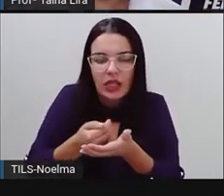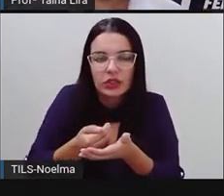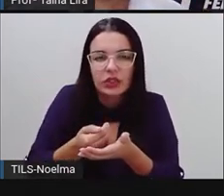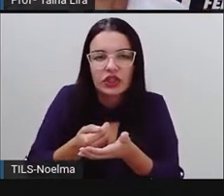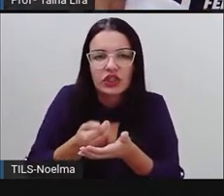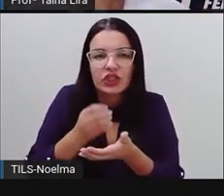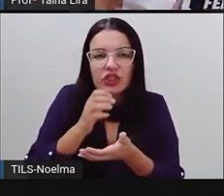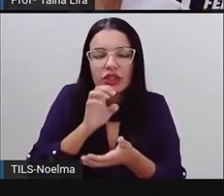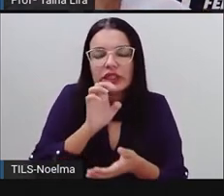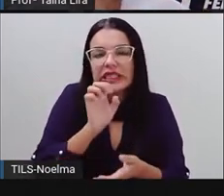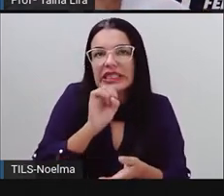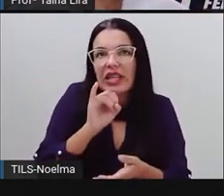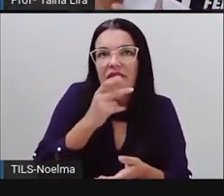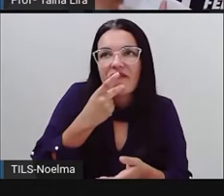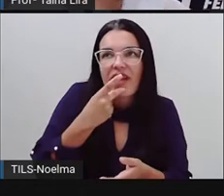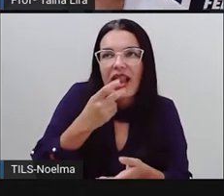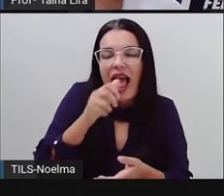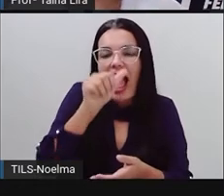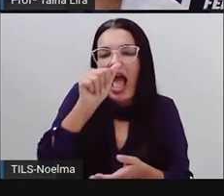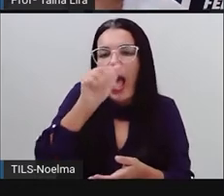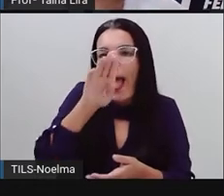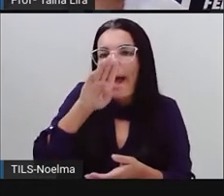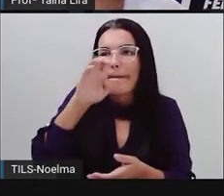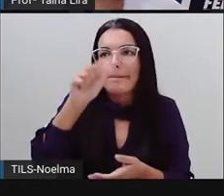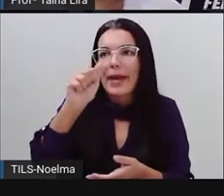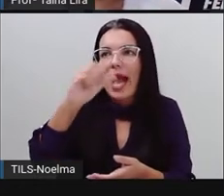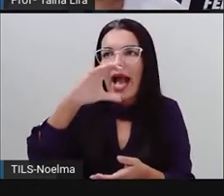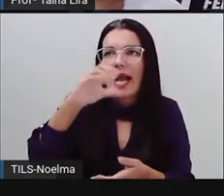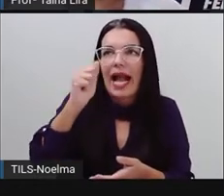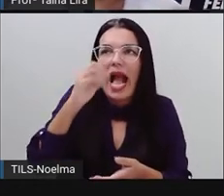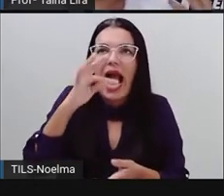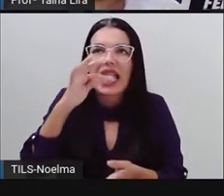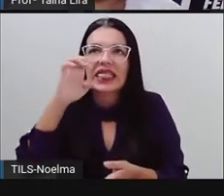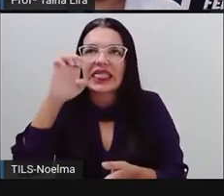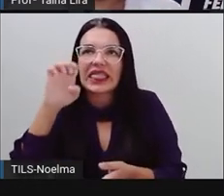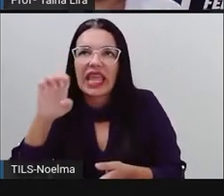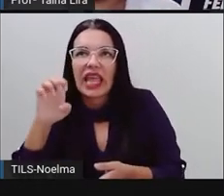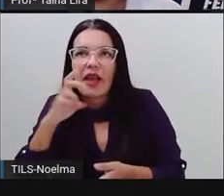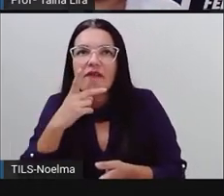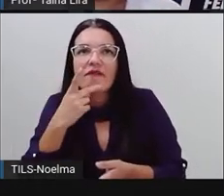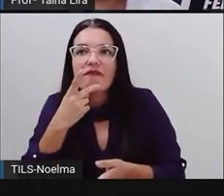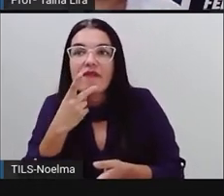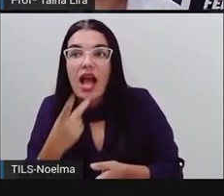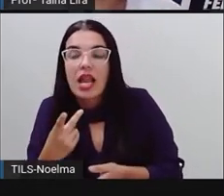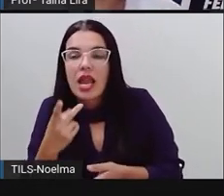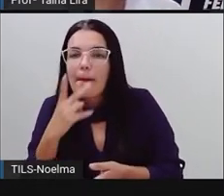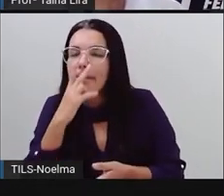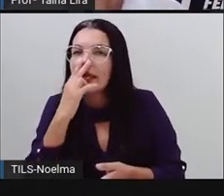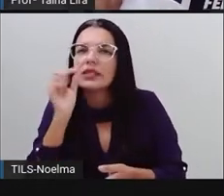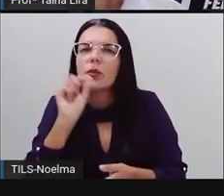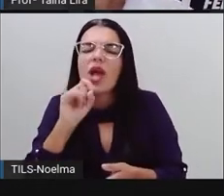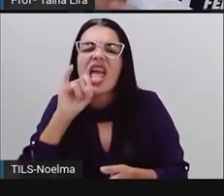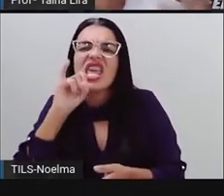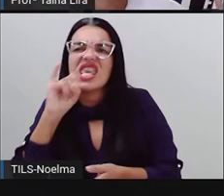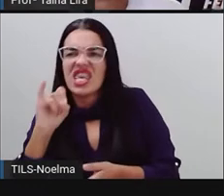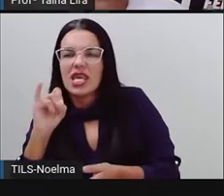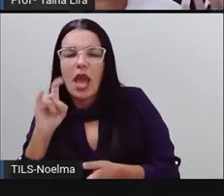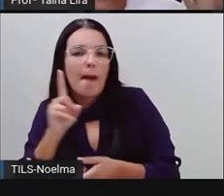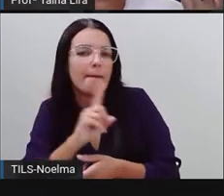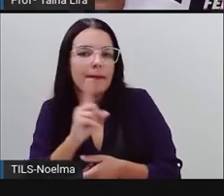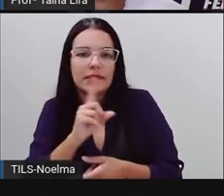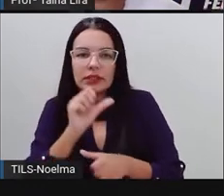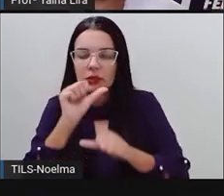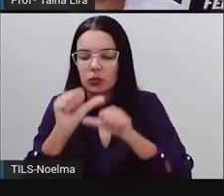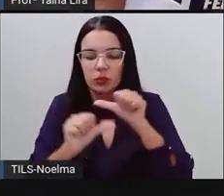pronuncio eu pronuncio como se aqui tivesse uma letra e não é não é verdade e segundo ano mas